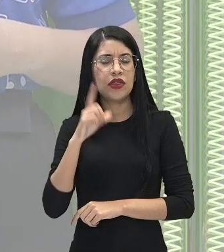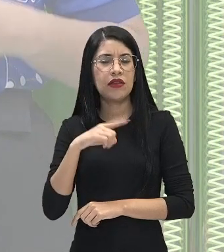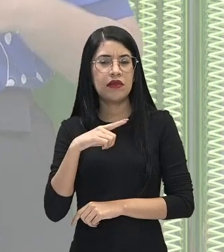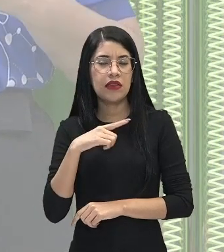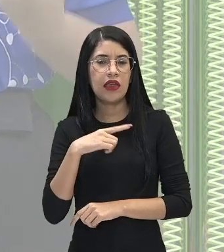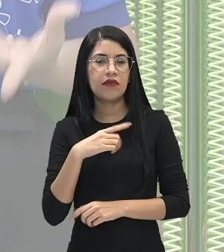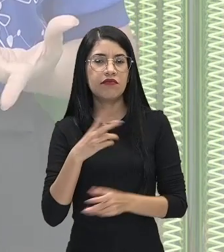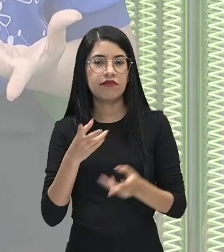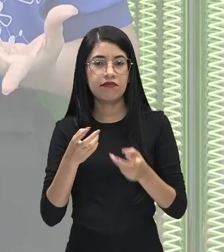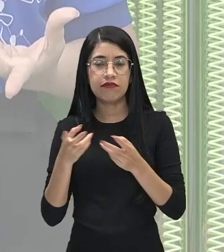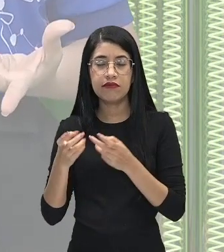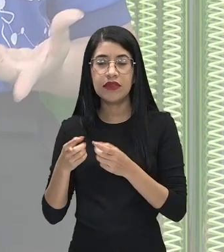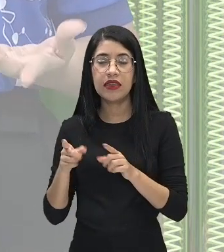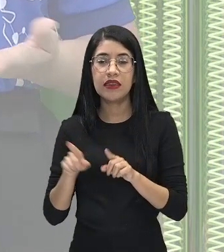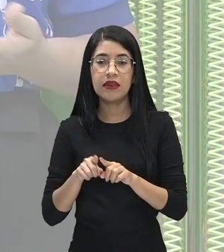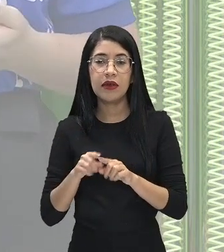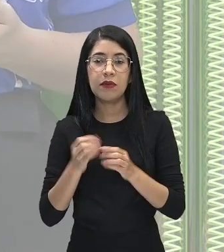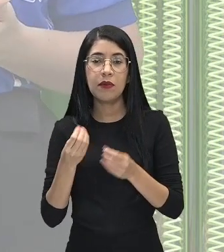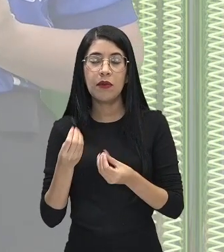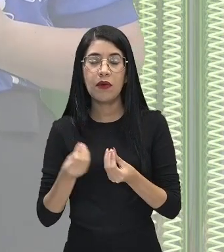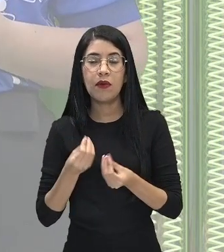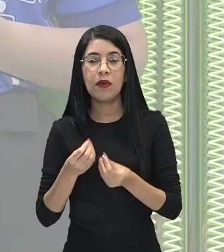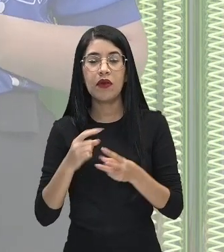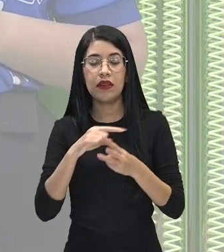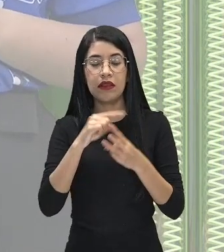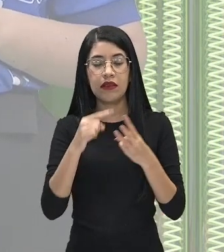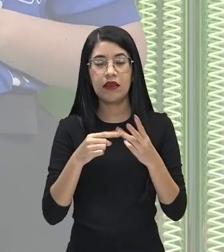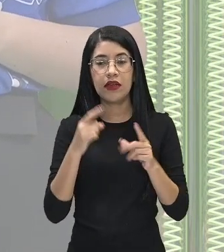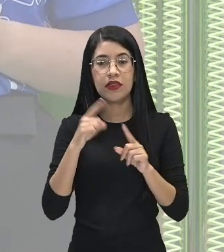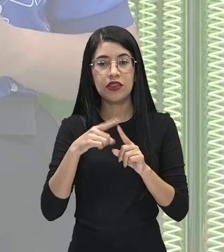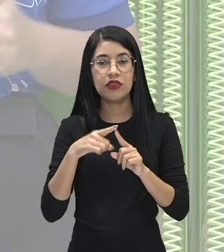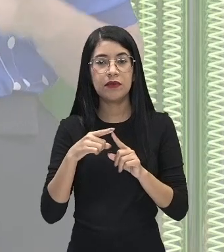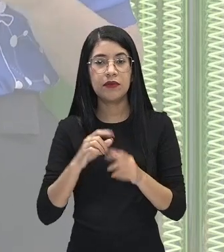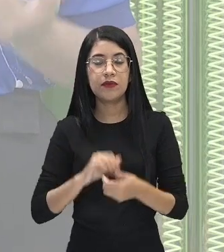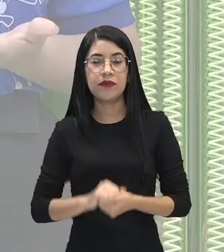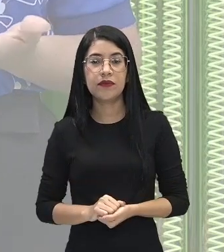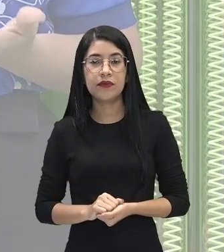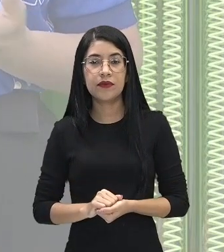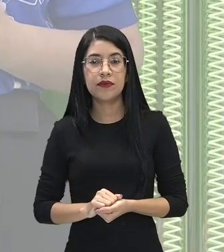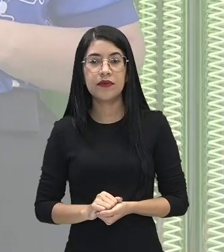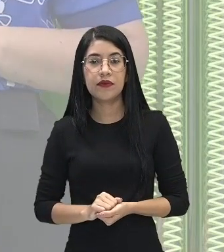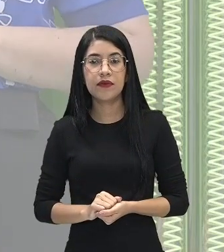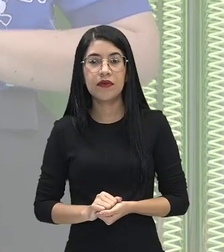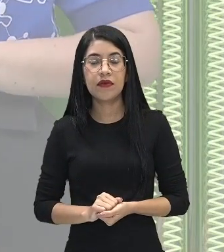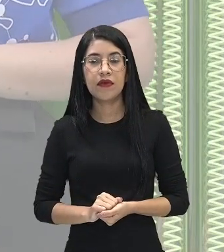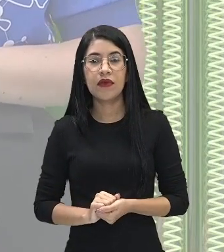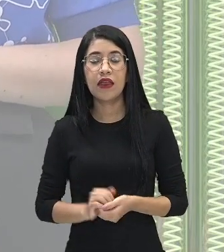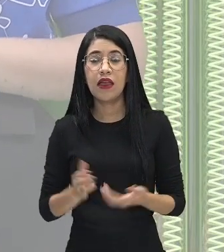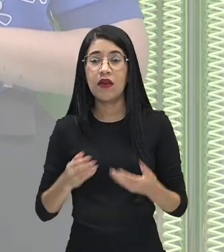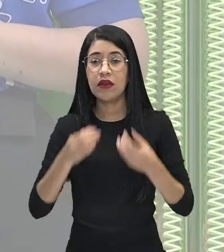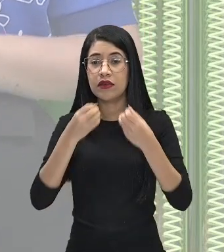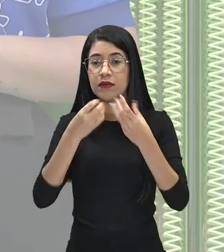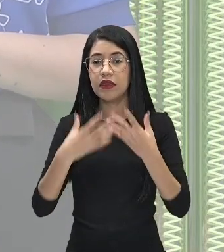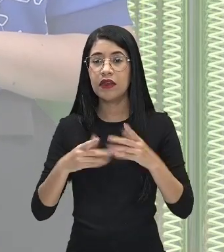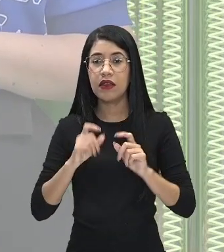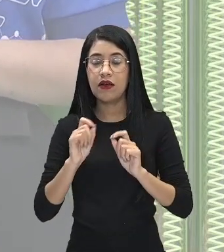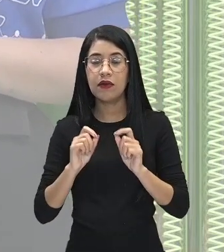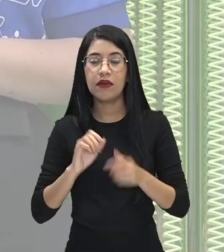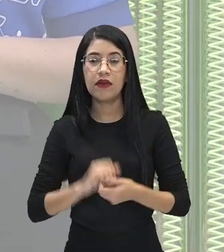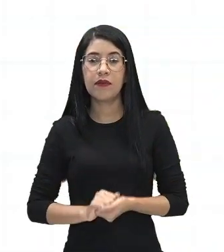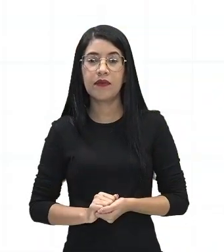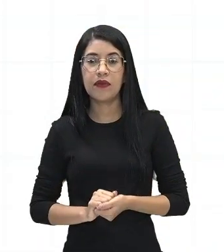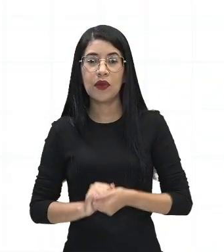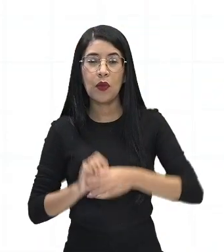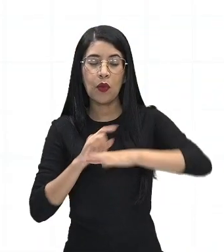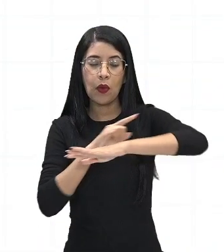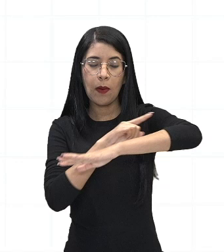e ela pode ser classificada em 3 tipos, certo? A gente vai falar um pouquinho agora sobre plano